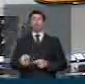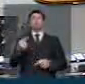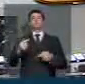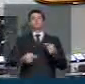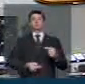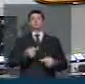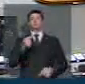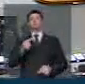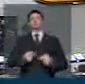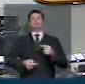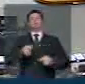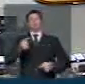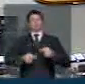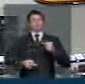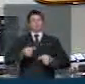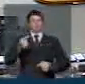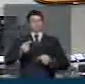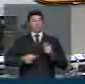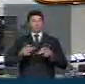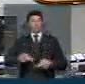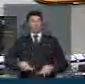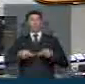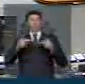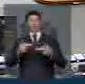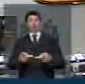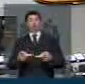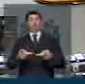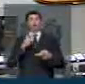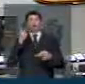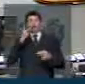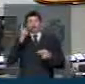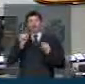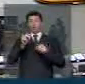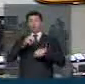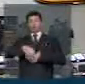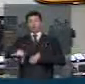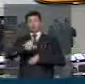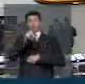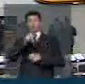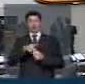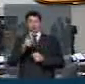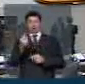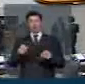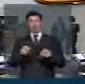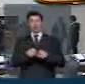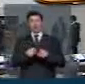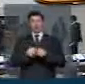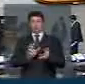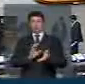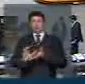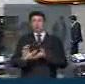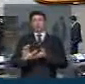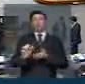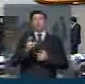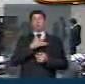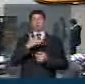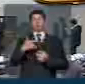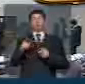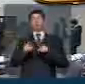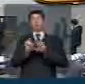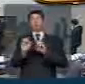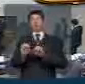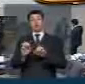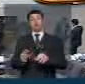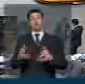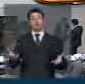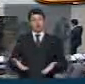ainda debatendo o projeto que trata de redistribuição dos royalties e destina recursos para a educação e para a saúde. Nesse